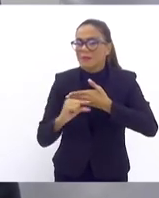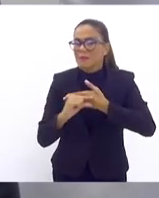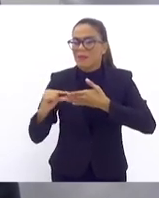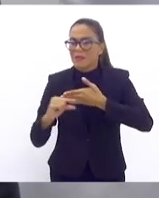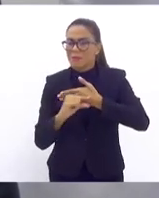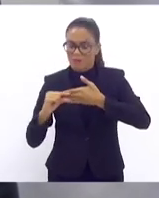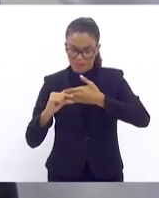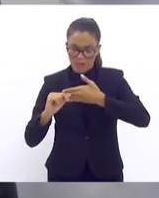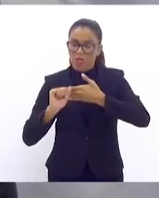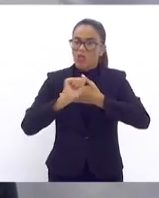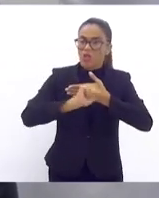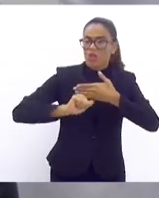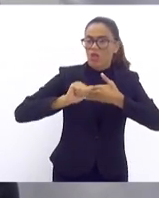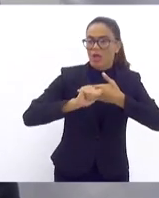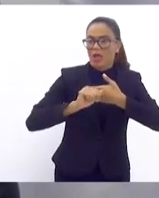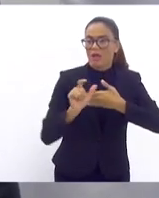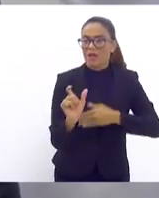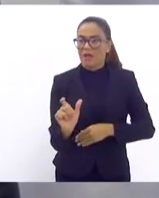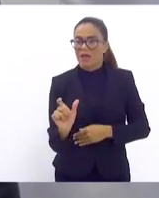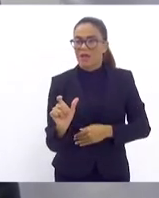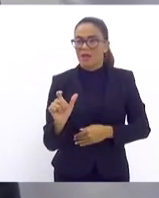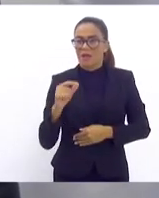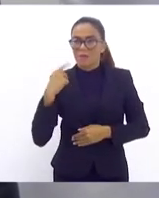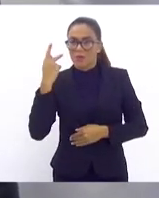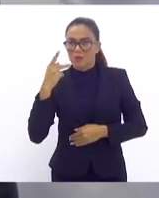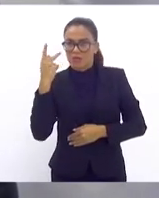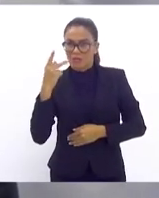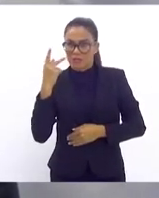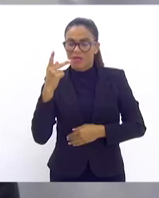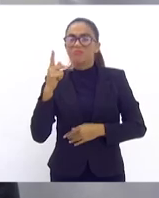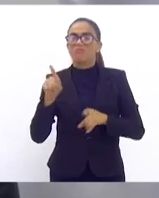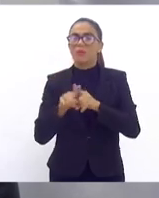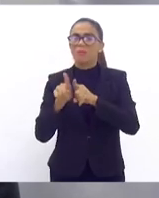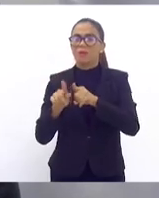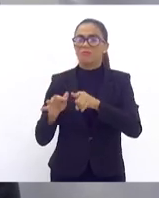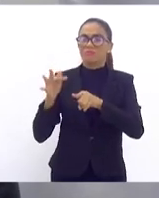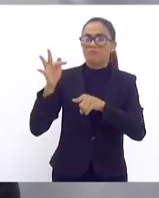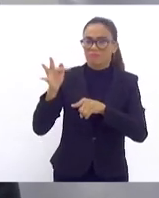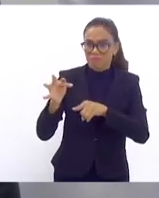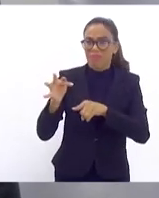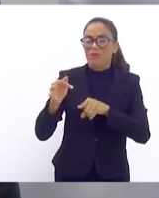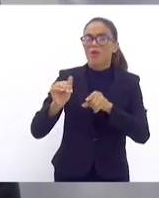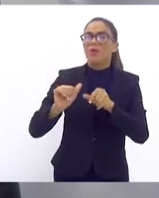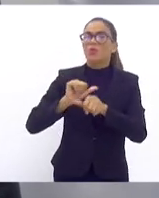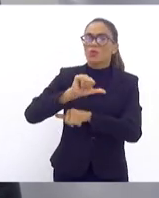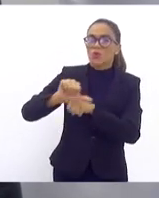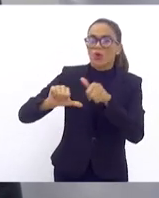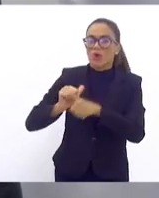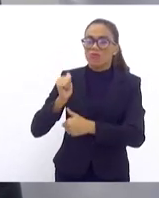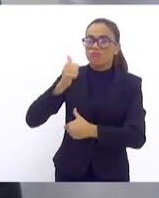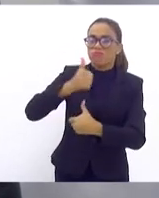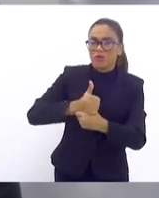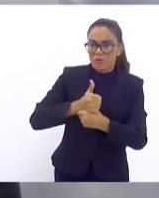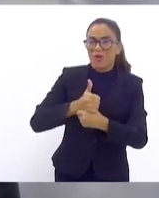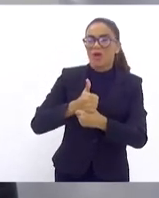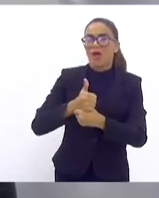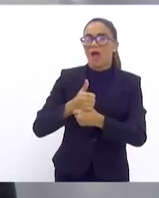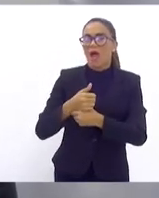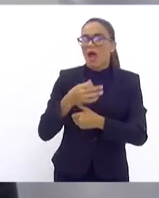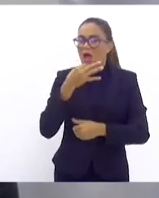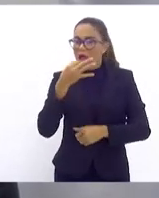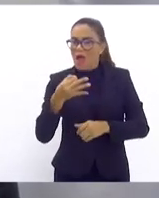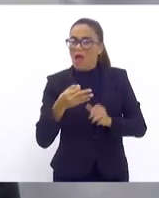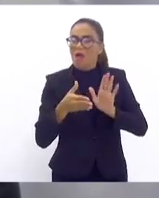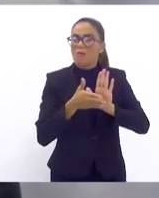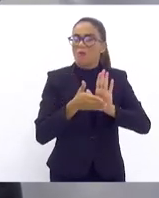palavra política por diretrizes e posterior para fazer a sábia remissão proposta pelo deputado Vinícius